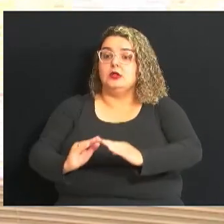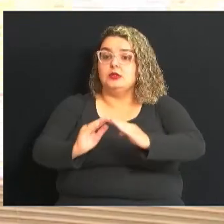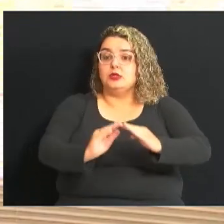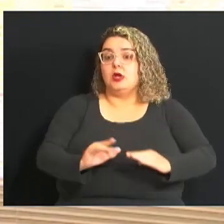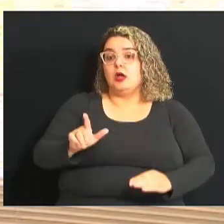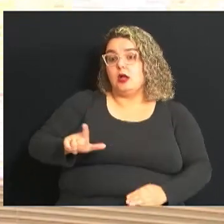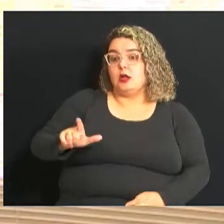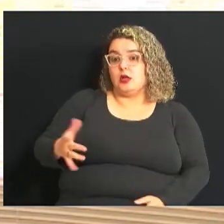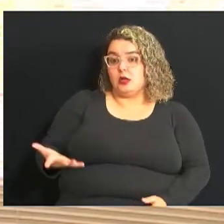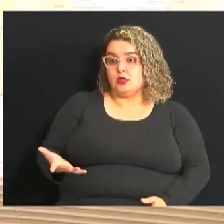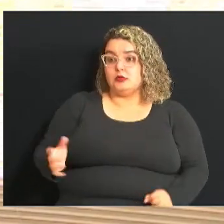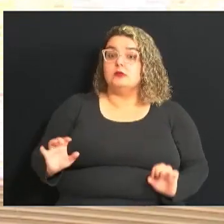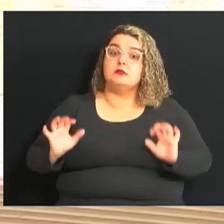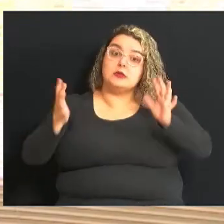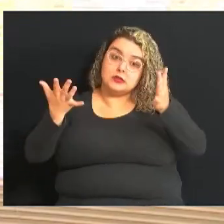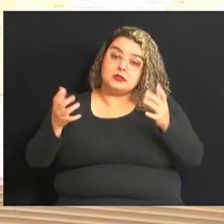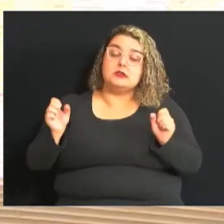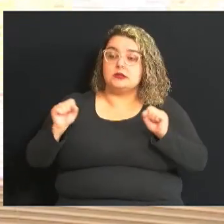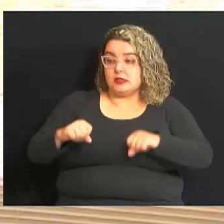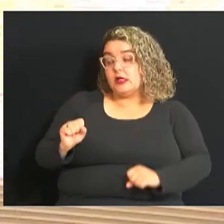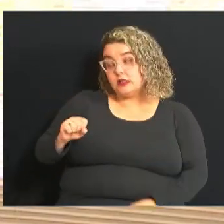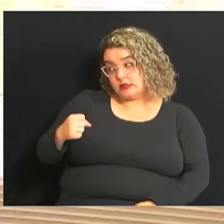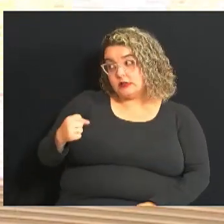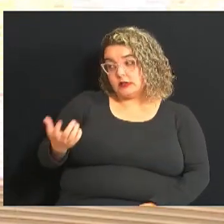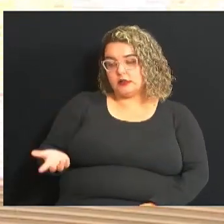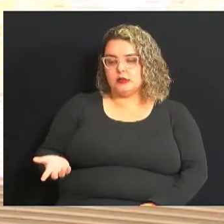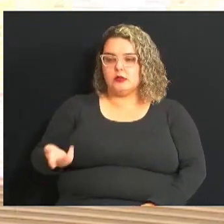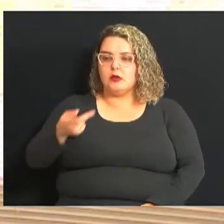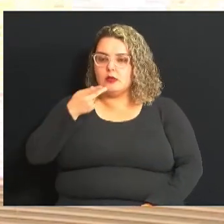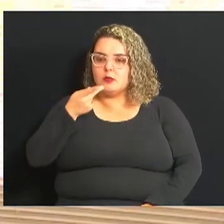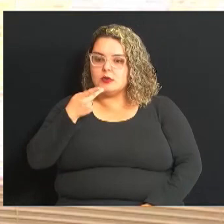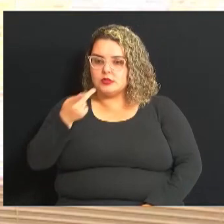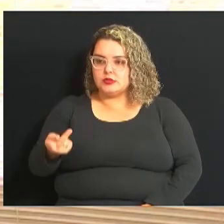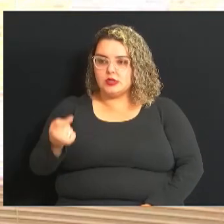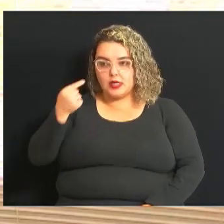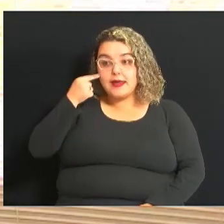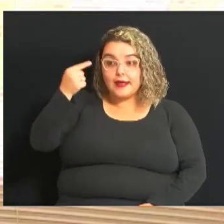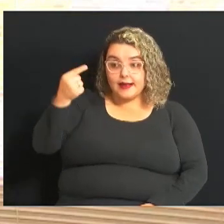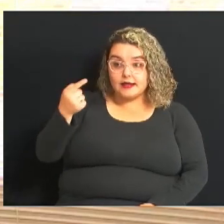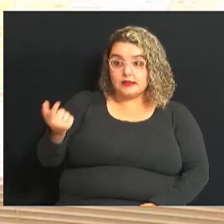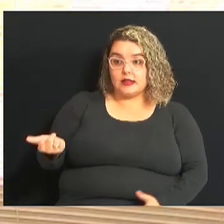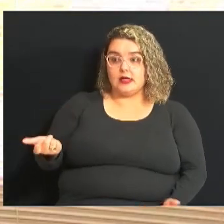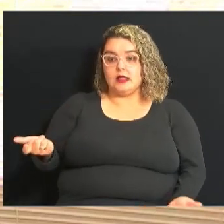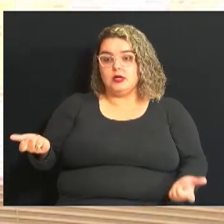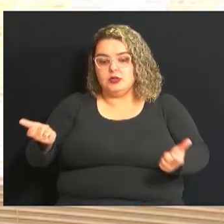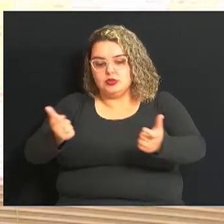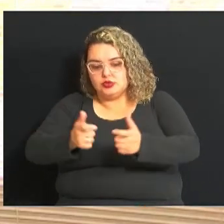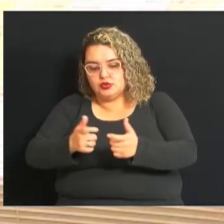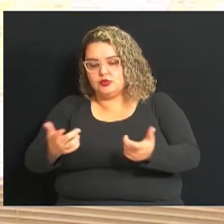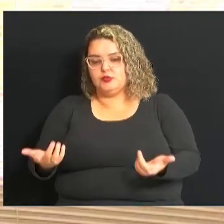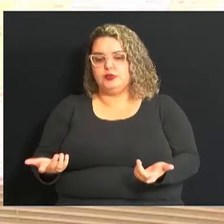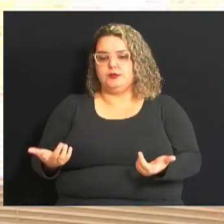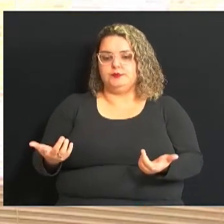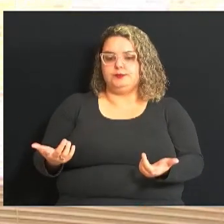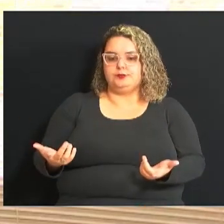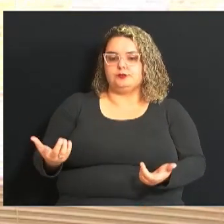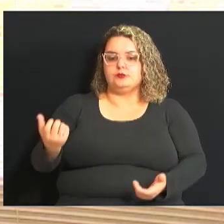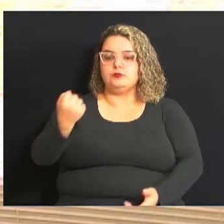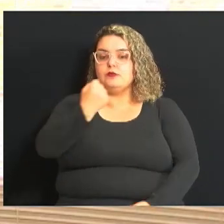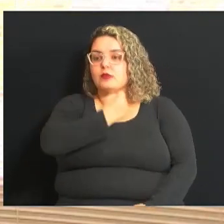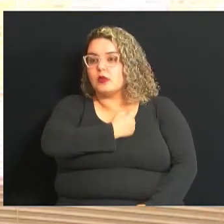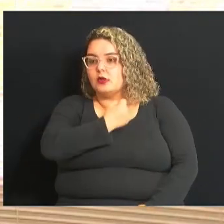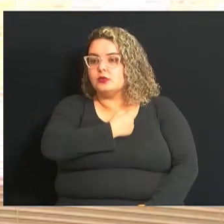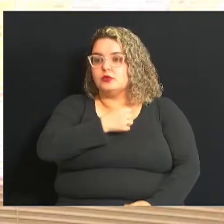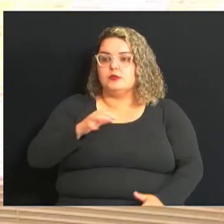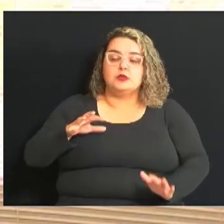que festejaram bastante. Sim. Como você disse, e a ideia é diminuir, não é? Número de